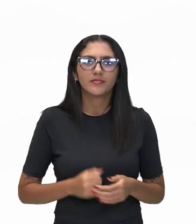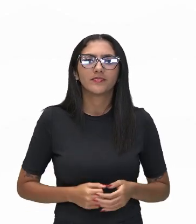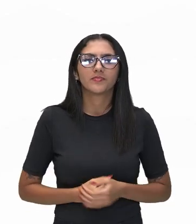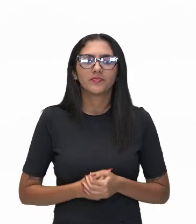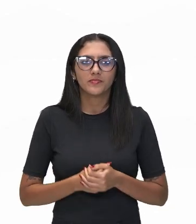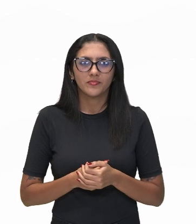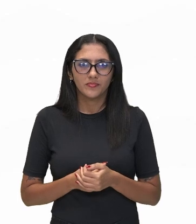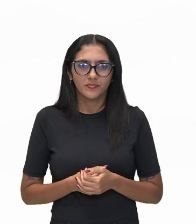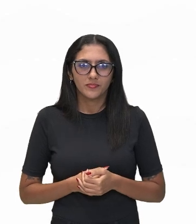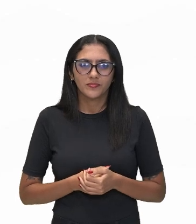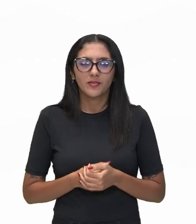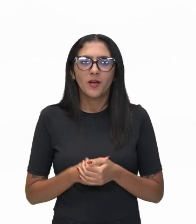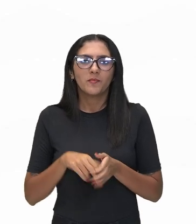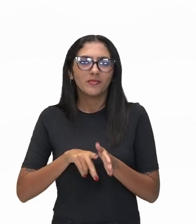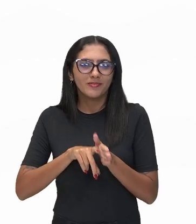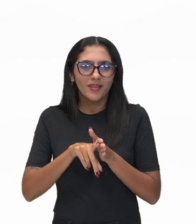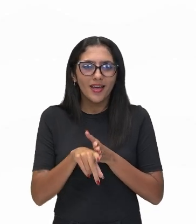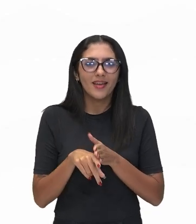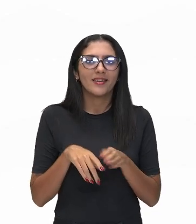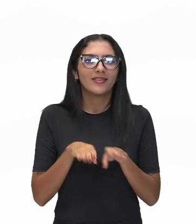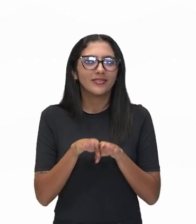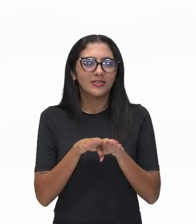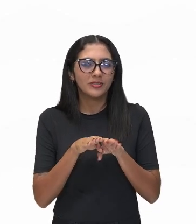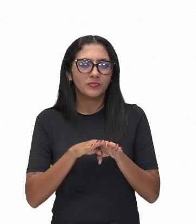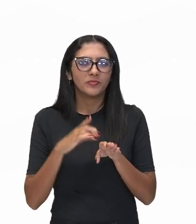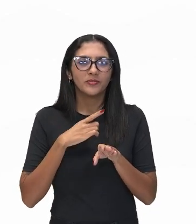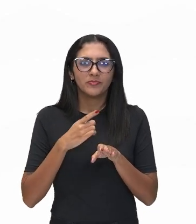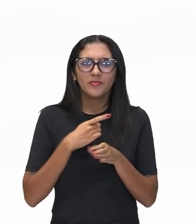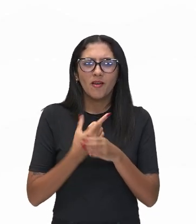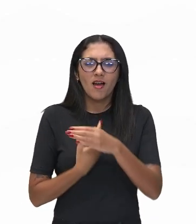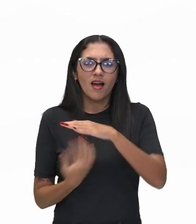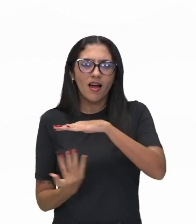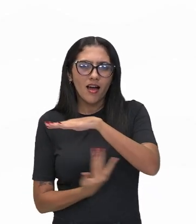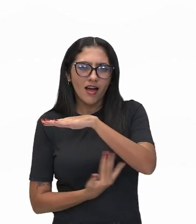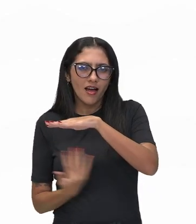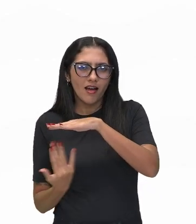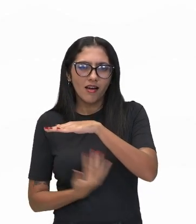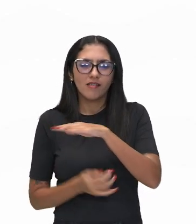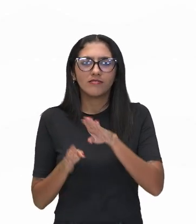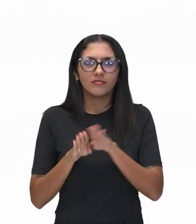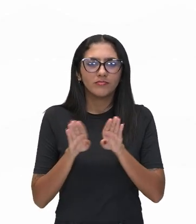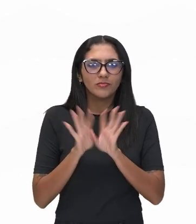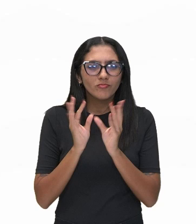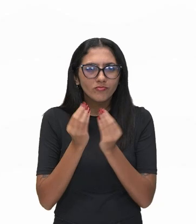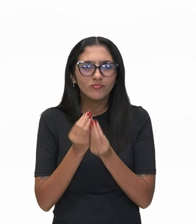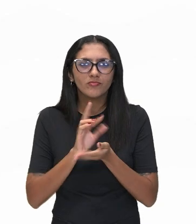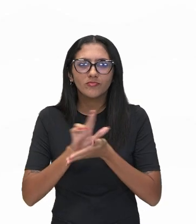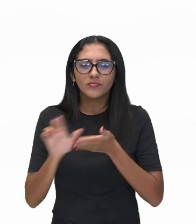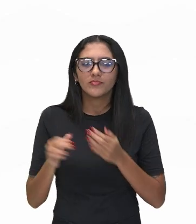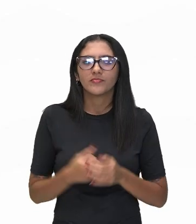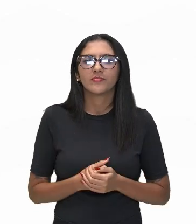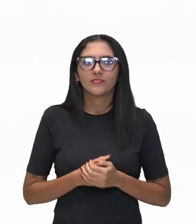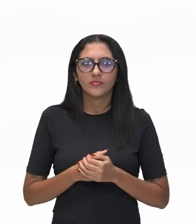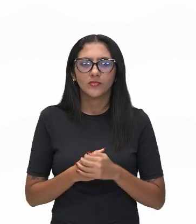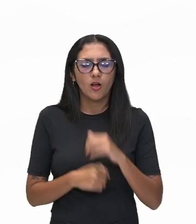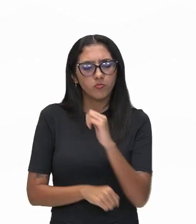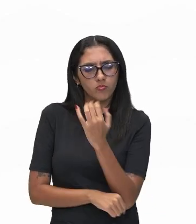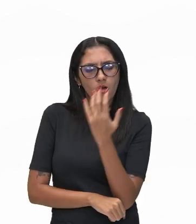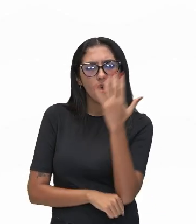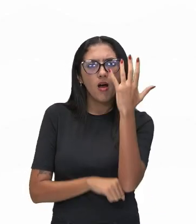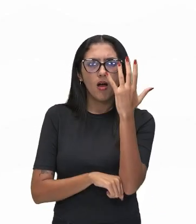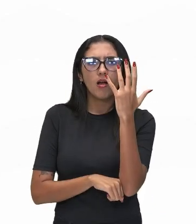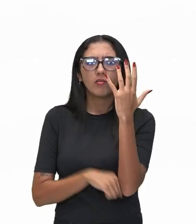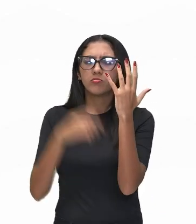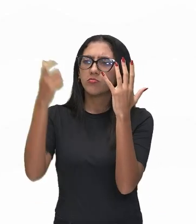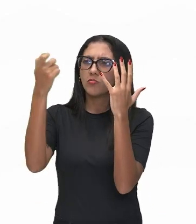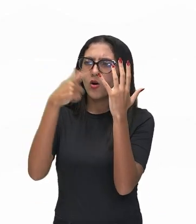e micro-organismos que surgiram na água. A evolução da fotossíntese com oxigênio, né, ele